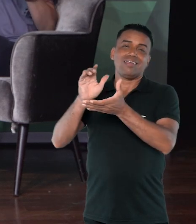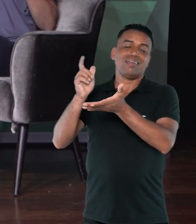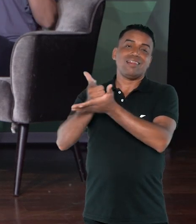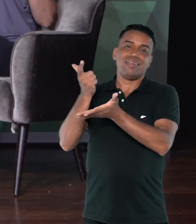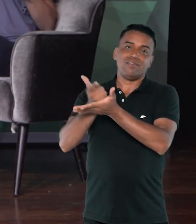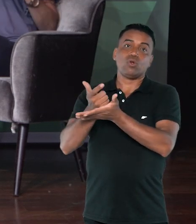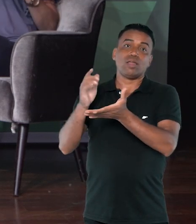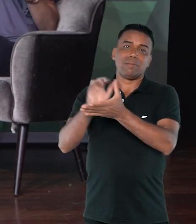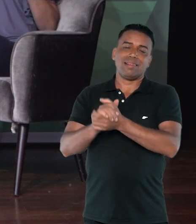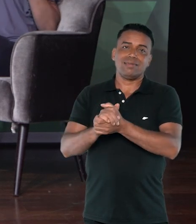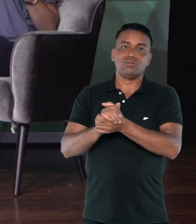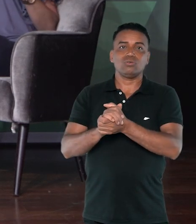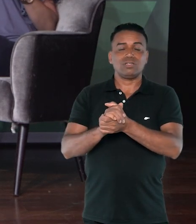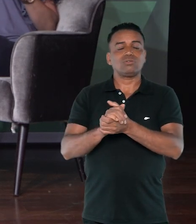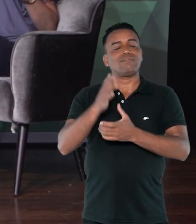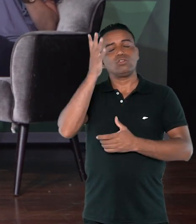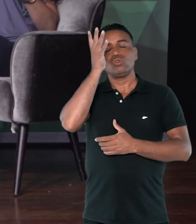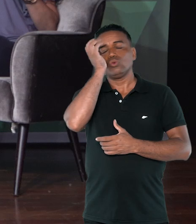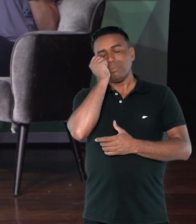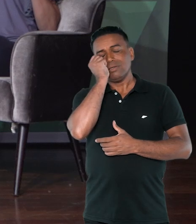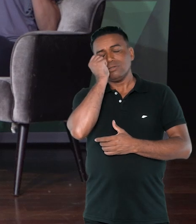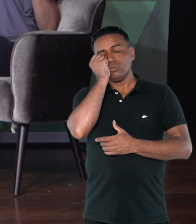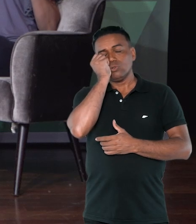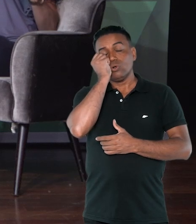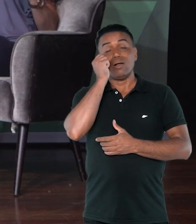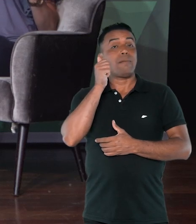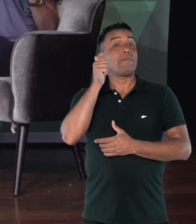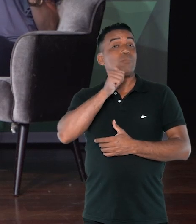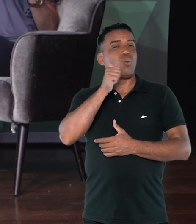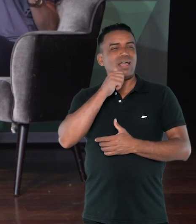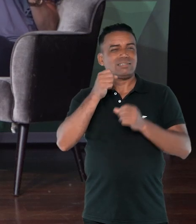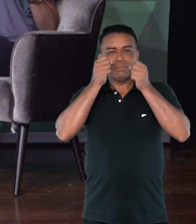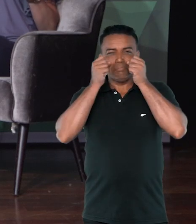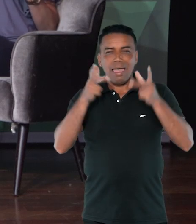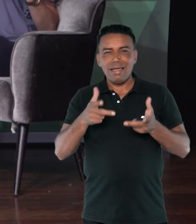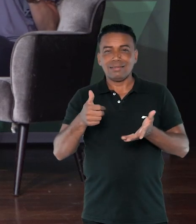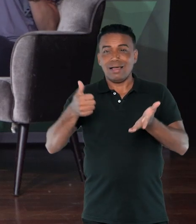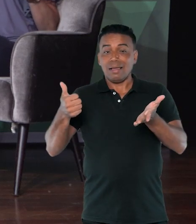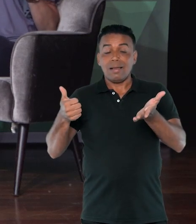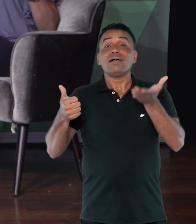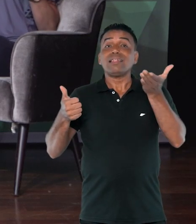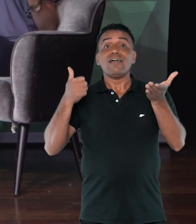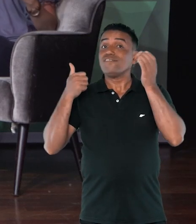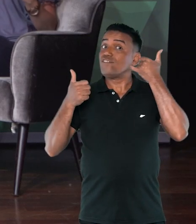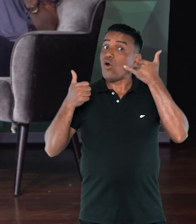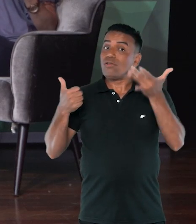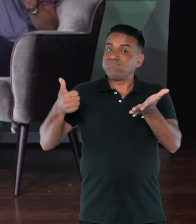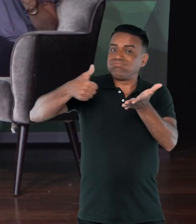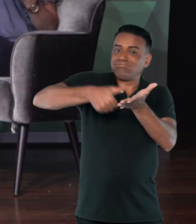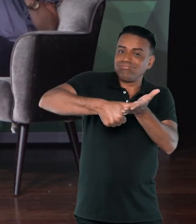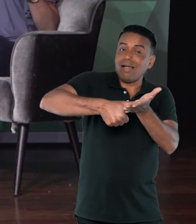mensagens e viu, mas não foi uma traição, não. Foram umas 12, assim. E chegou para me contar, assim,